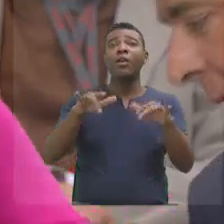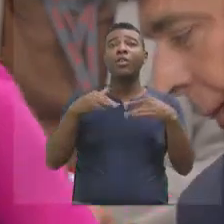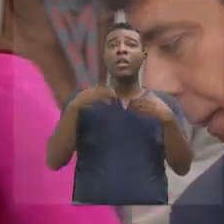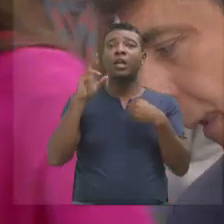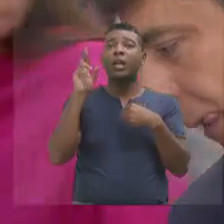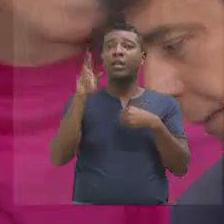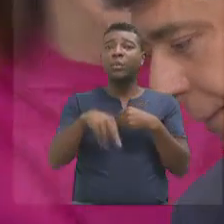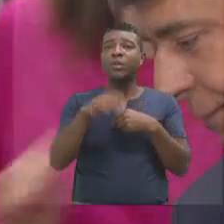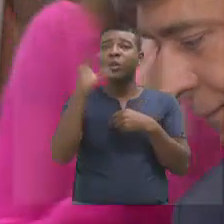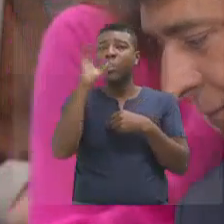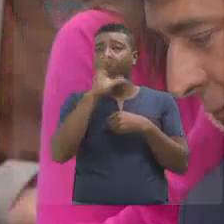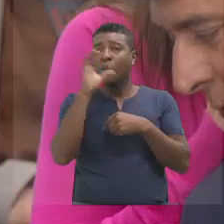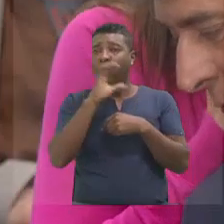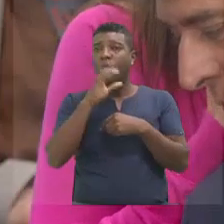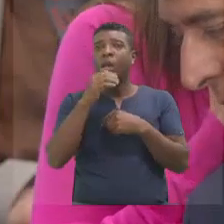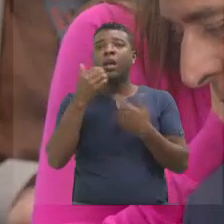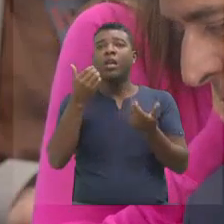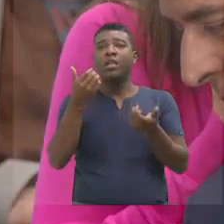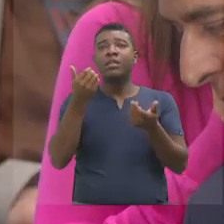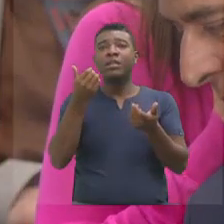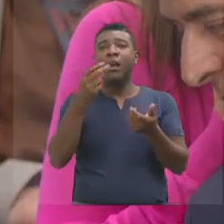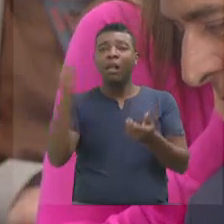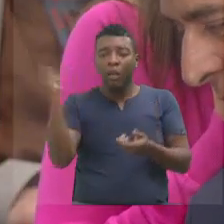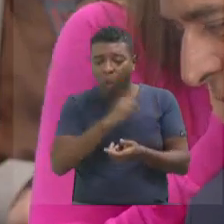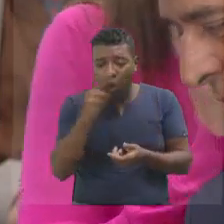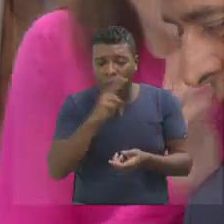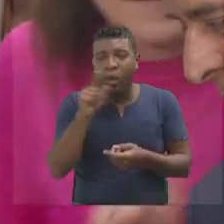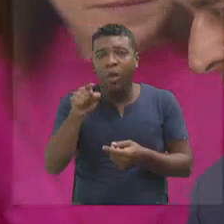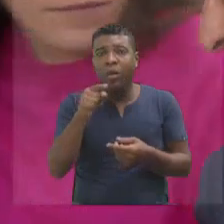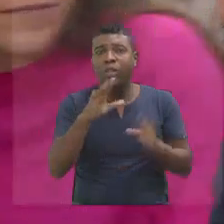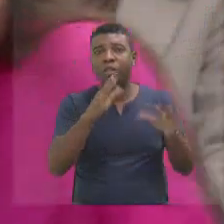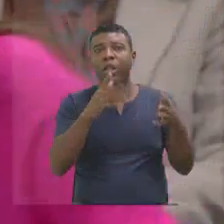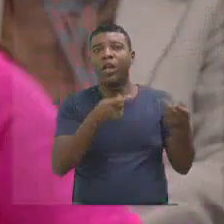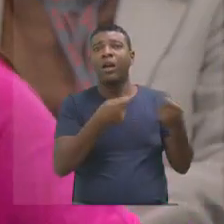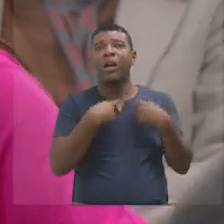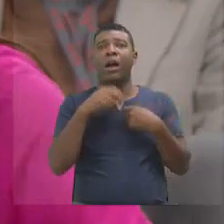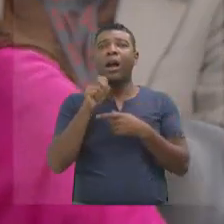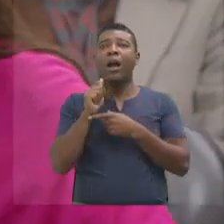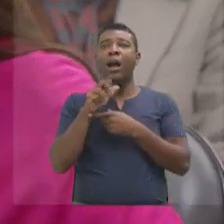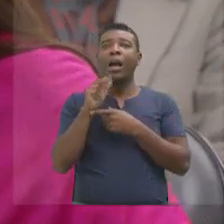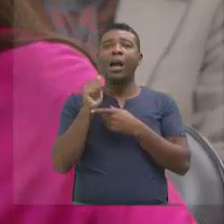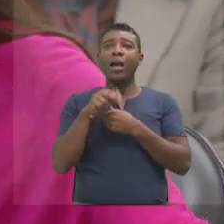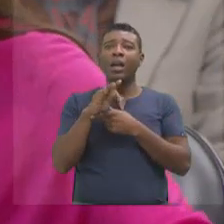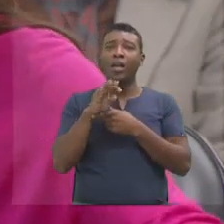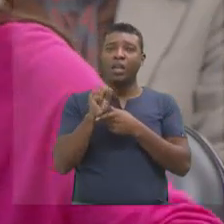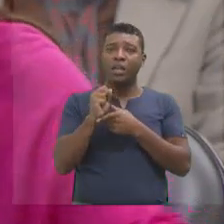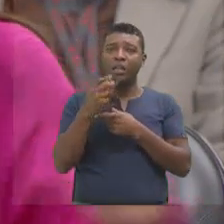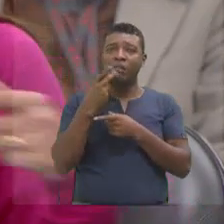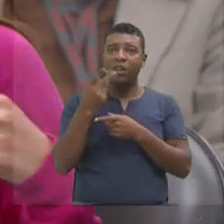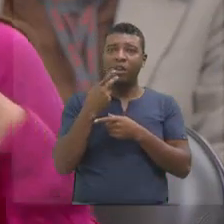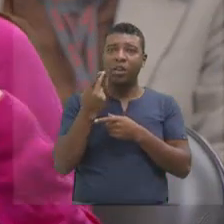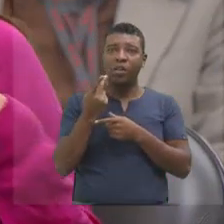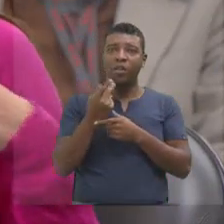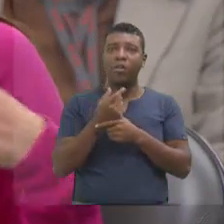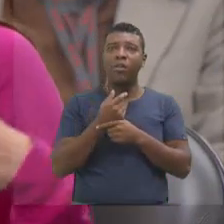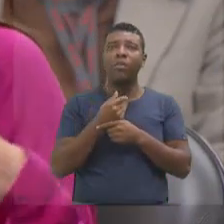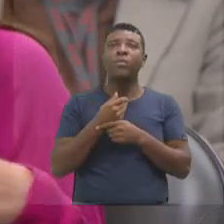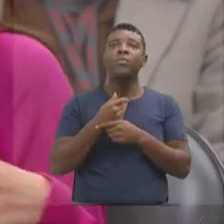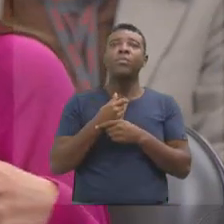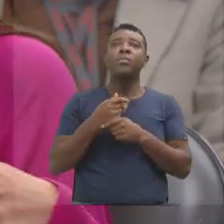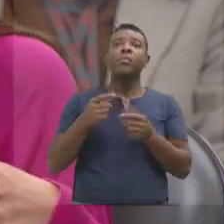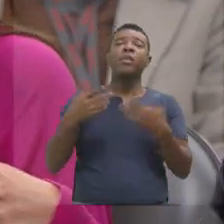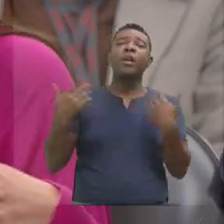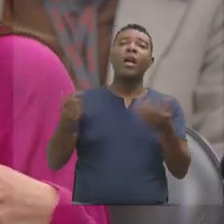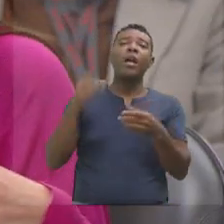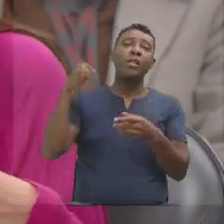ampliando upas no estado de Minas vários regiões como Arantes falou como Cássia Piauí com o deputado Cássio